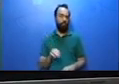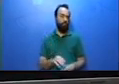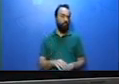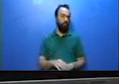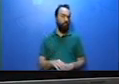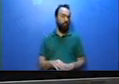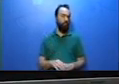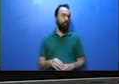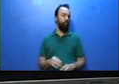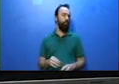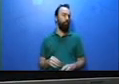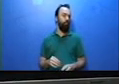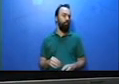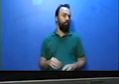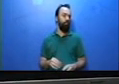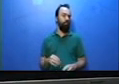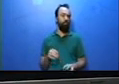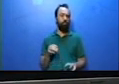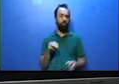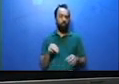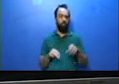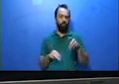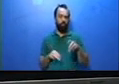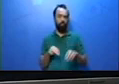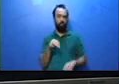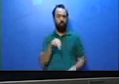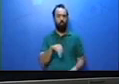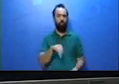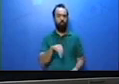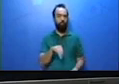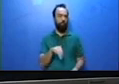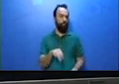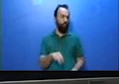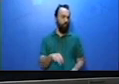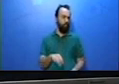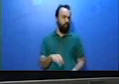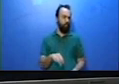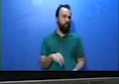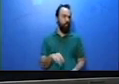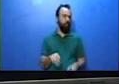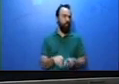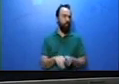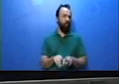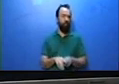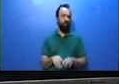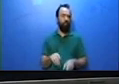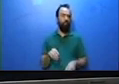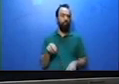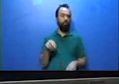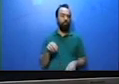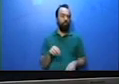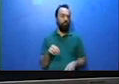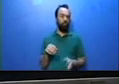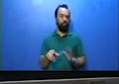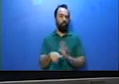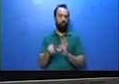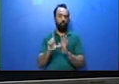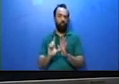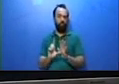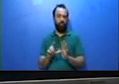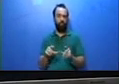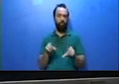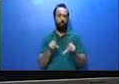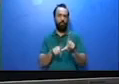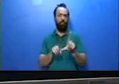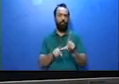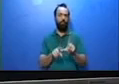D. Usamos M e não N também antes de outra letra. Qual?